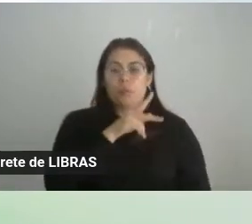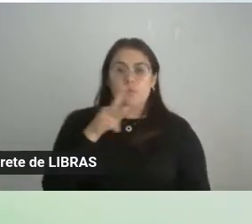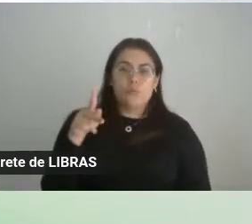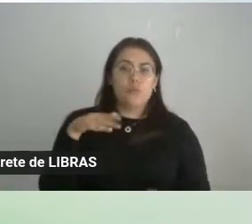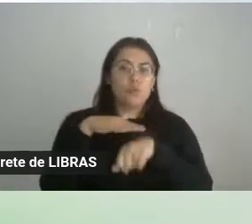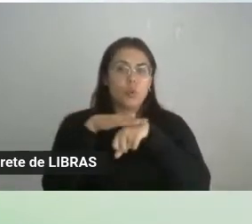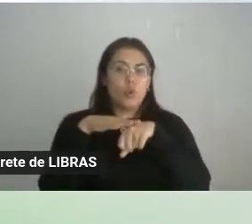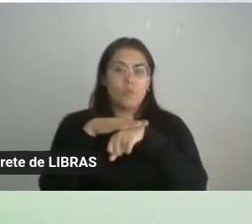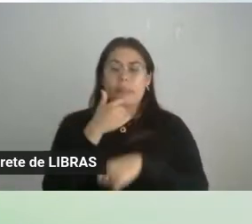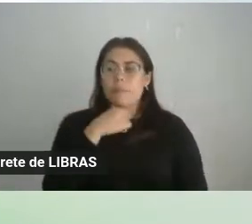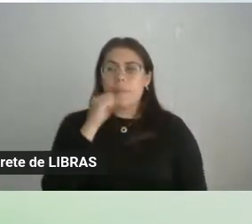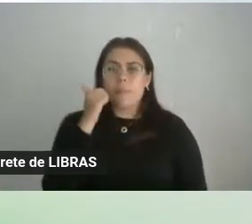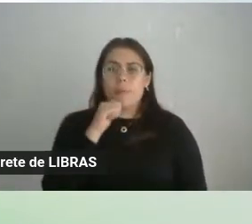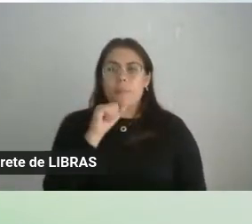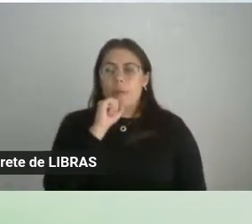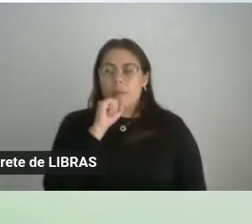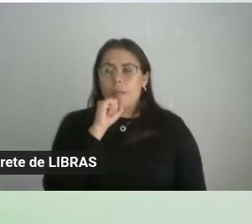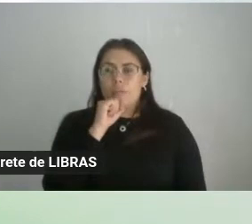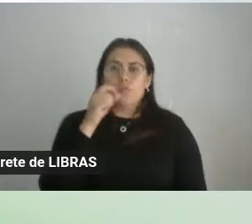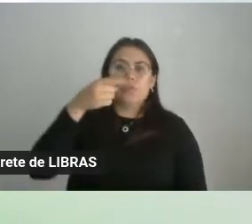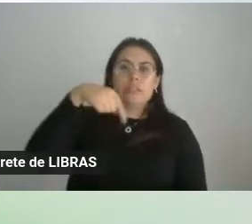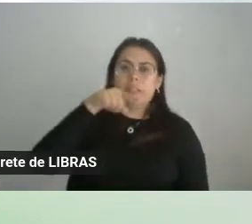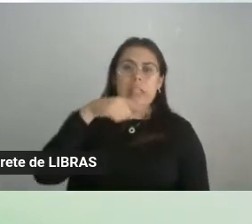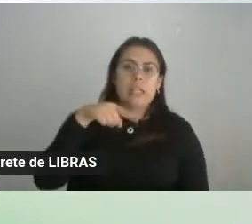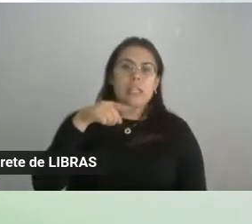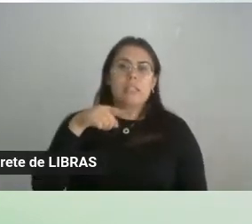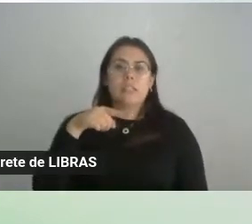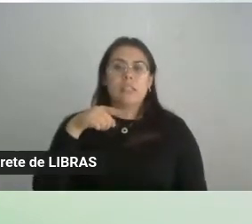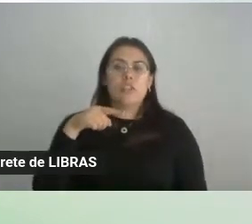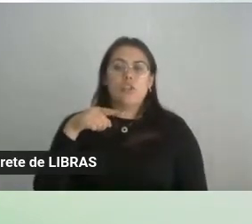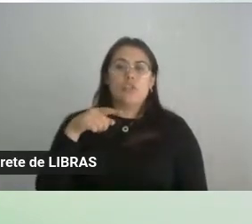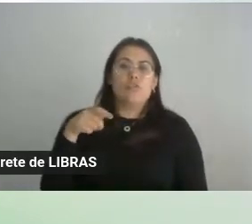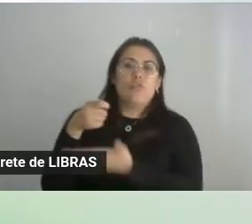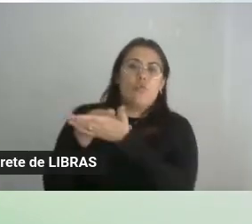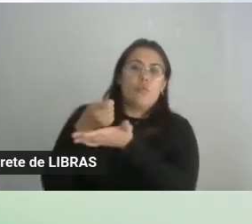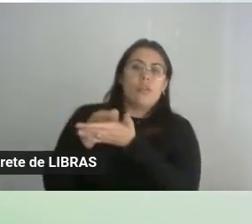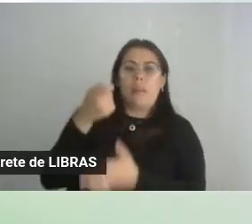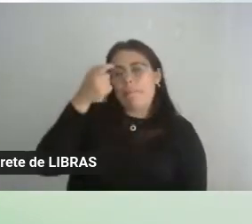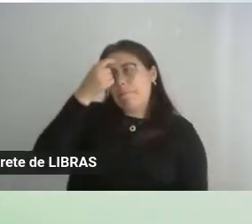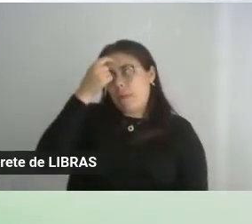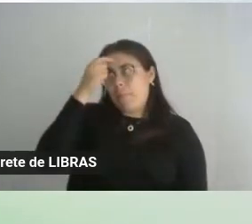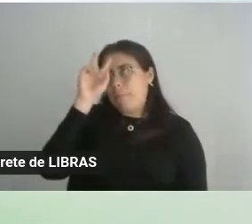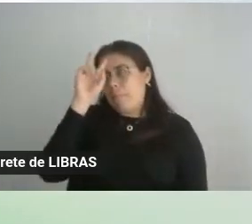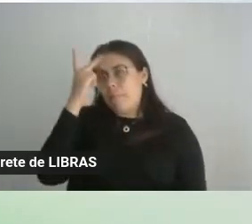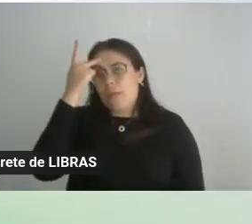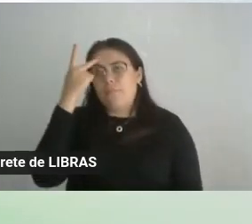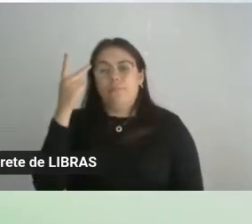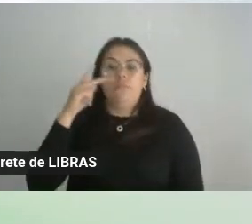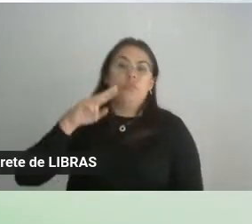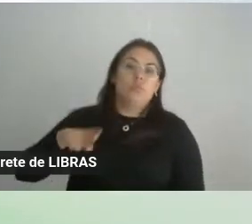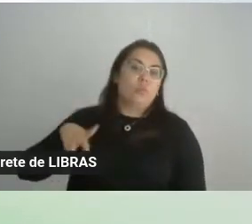pais, vocês não têm a possibilidade, efetivamente, de forçá-los a mudar o pensamento de uma hora para outra. Então, é por